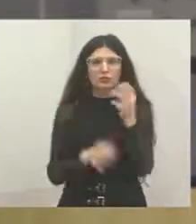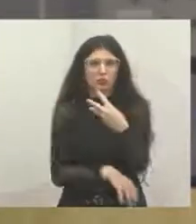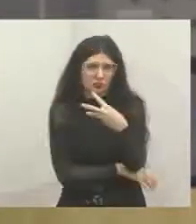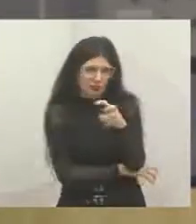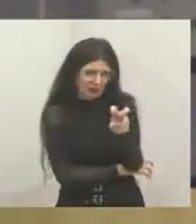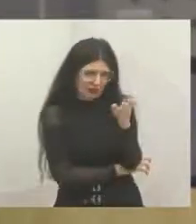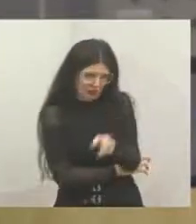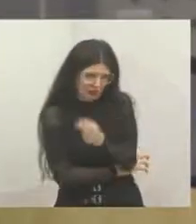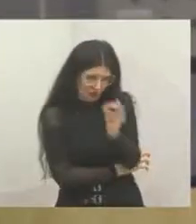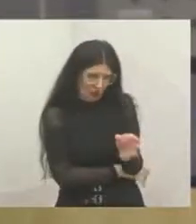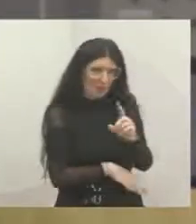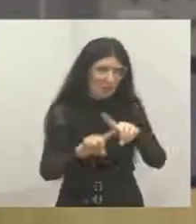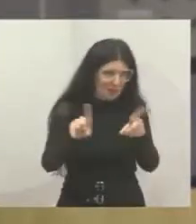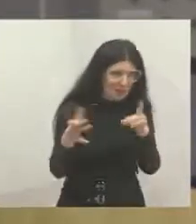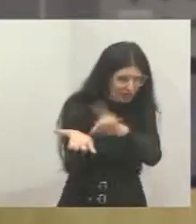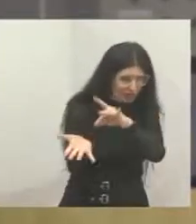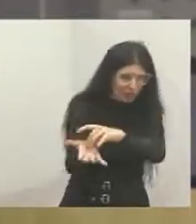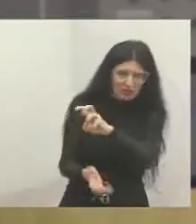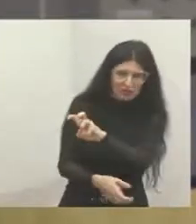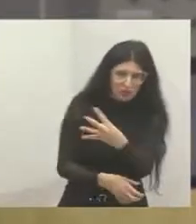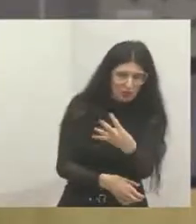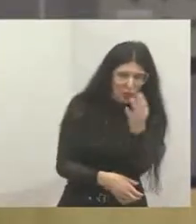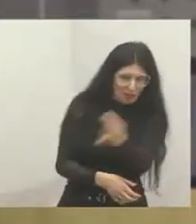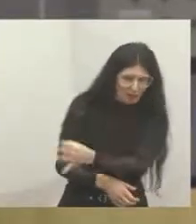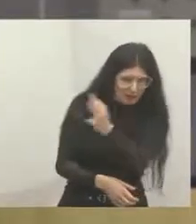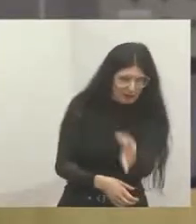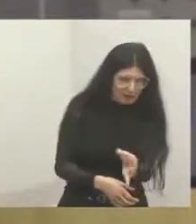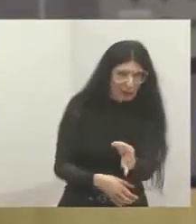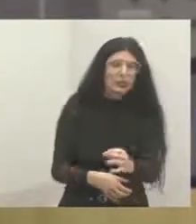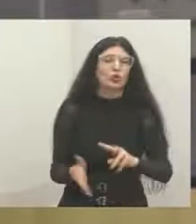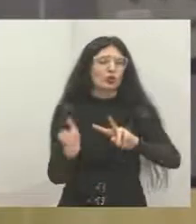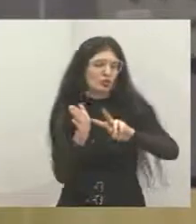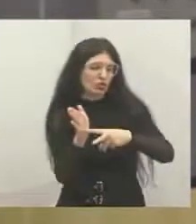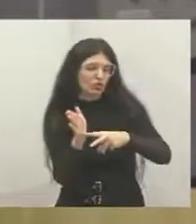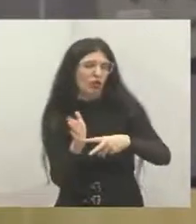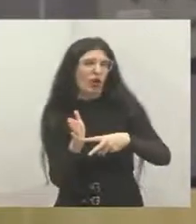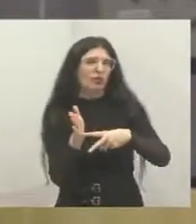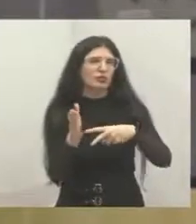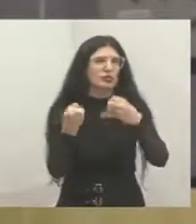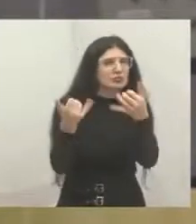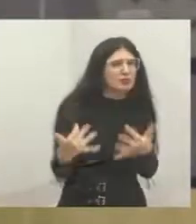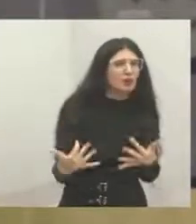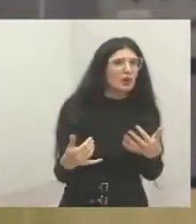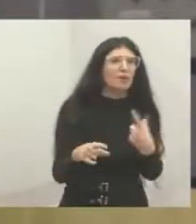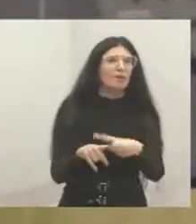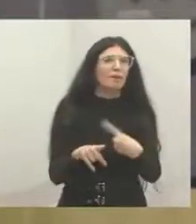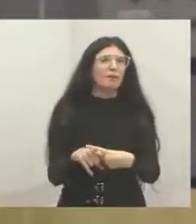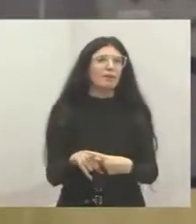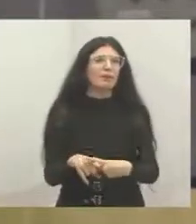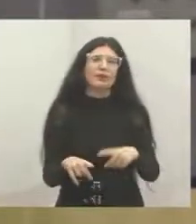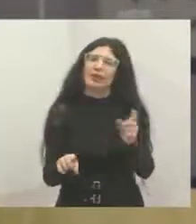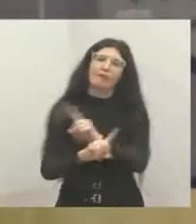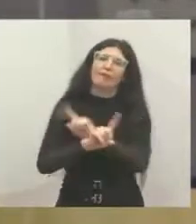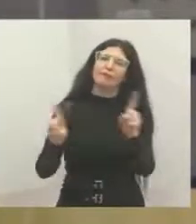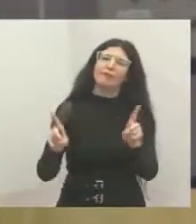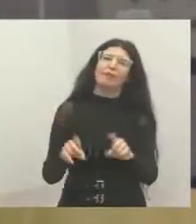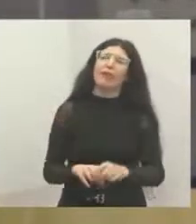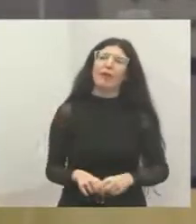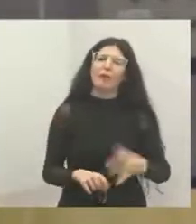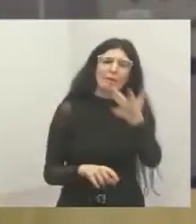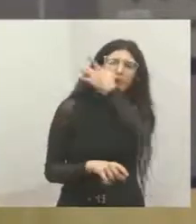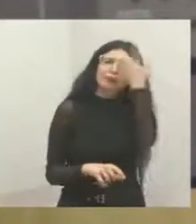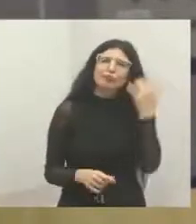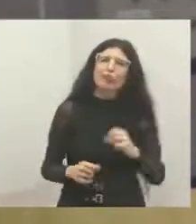35%, que na verdade é 54%, exatamente. Por que não se dá mais aumento para o funcionalismo? Por que não